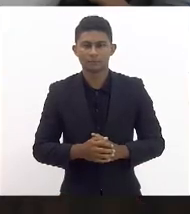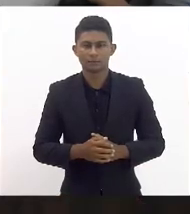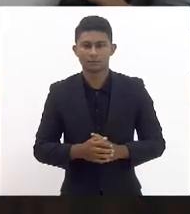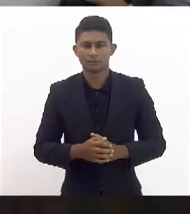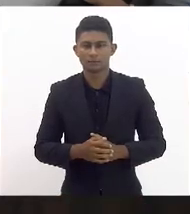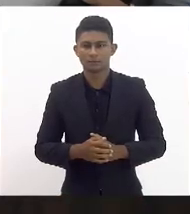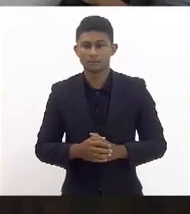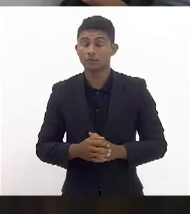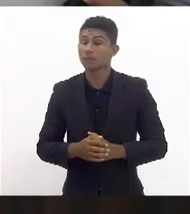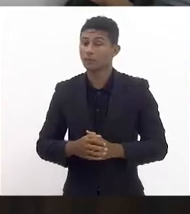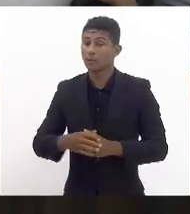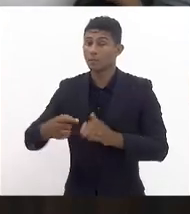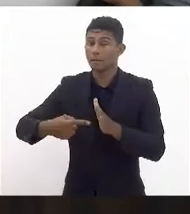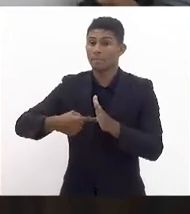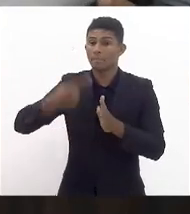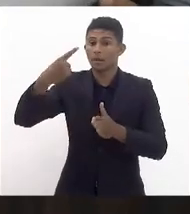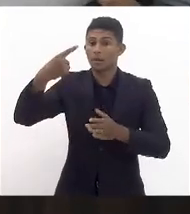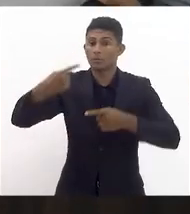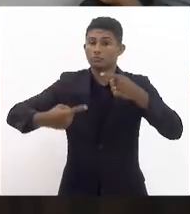Votação em primeira discussão.